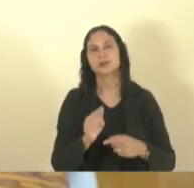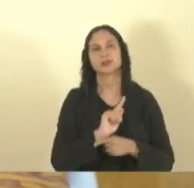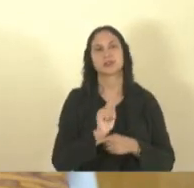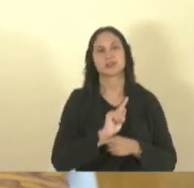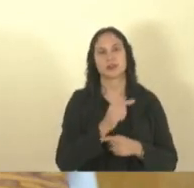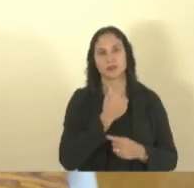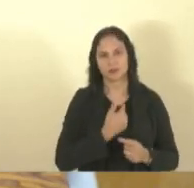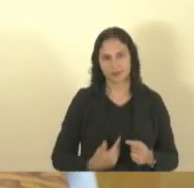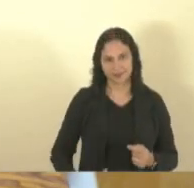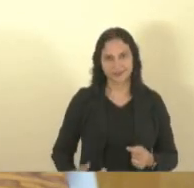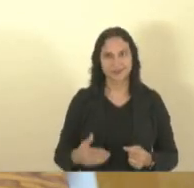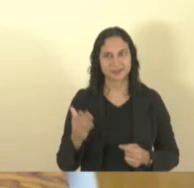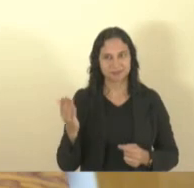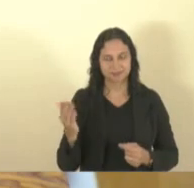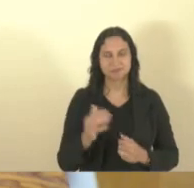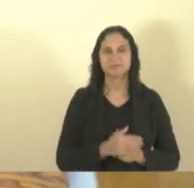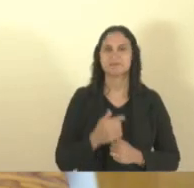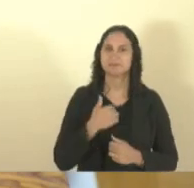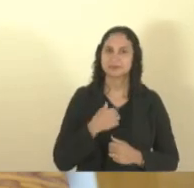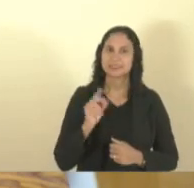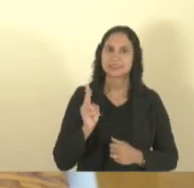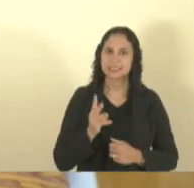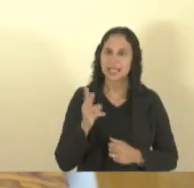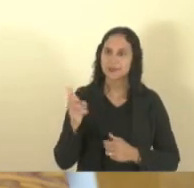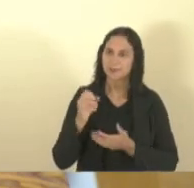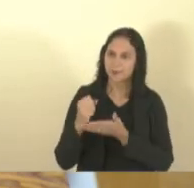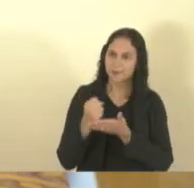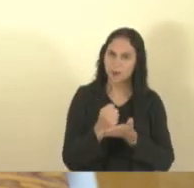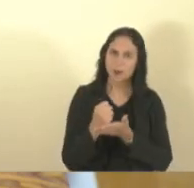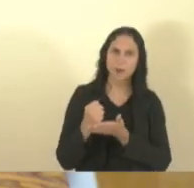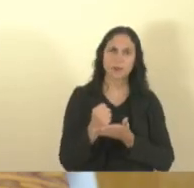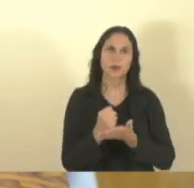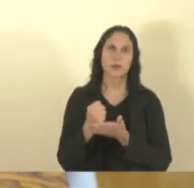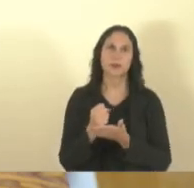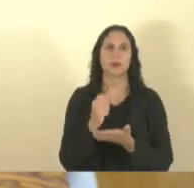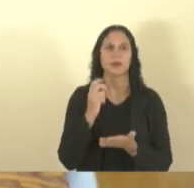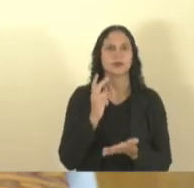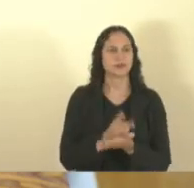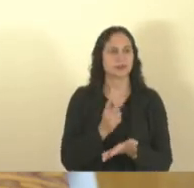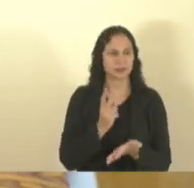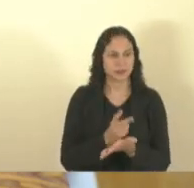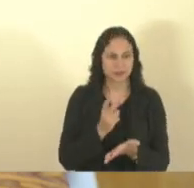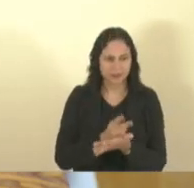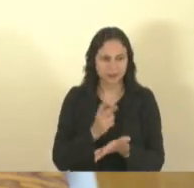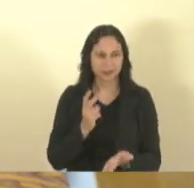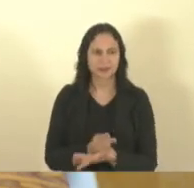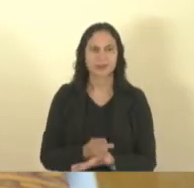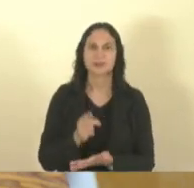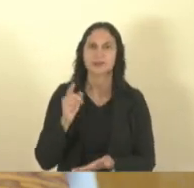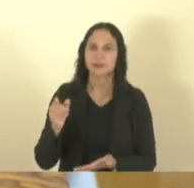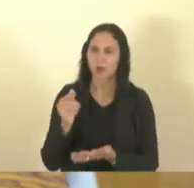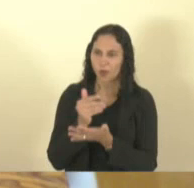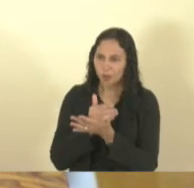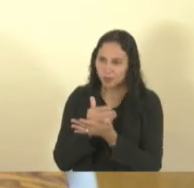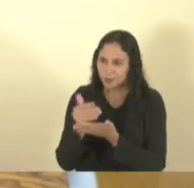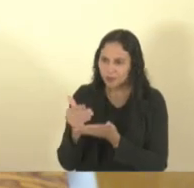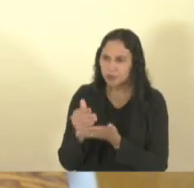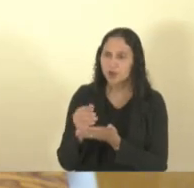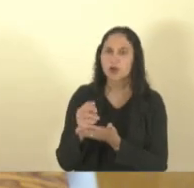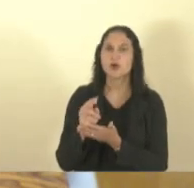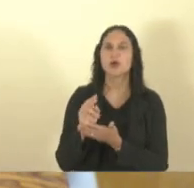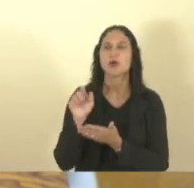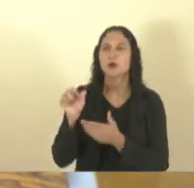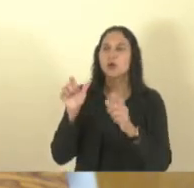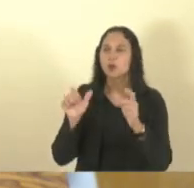E sempre apoiando a gente aqui no Estado, desde o momento que ele foi para a União e hoje